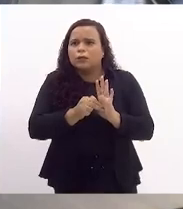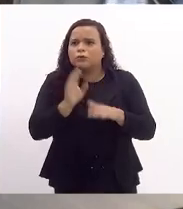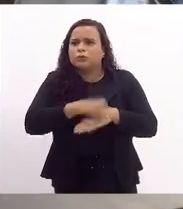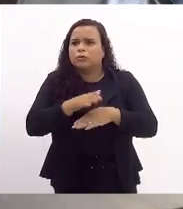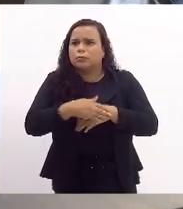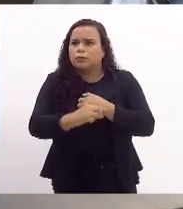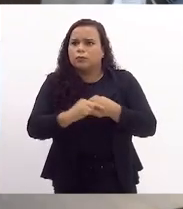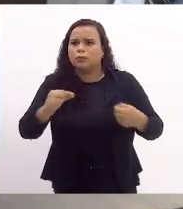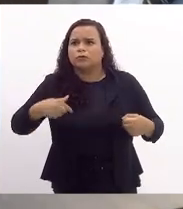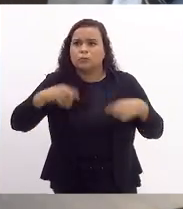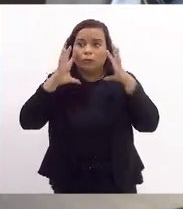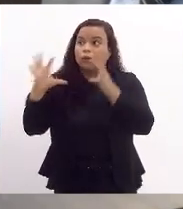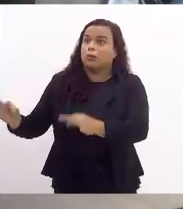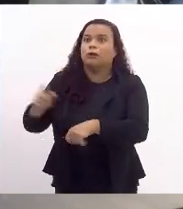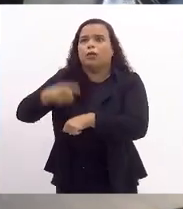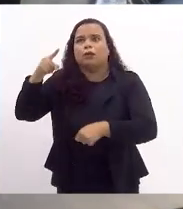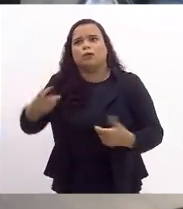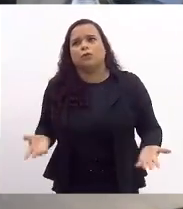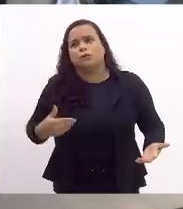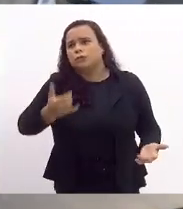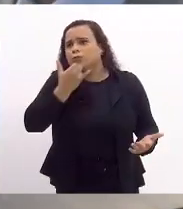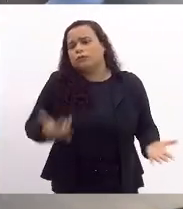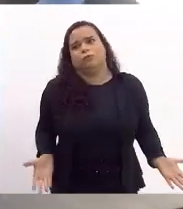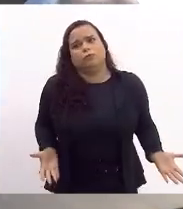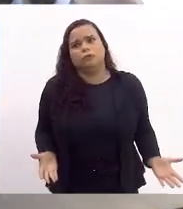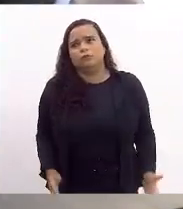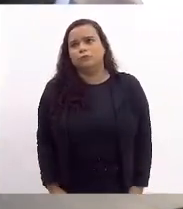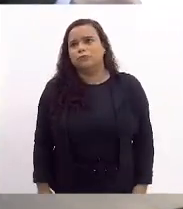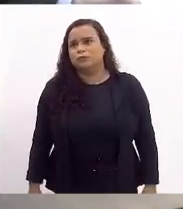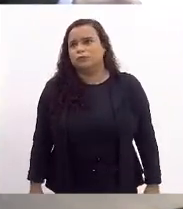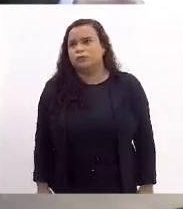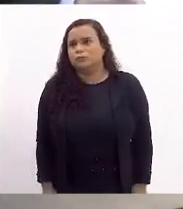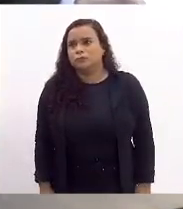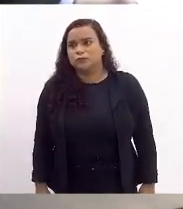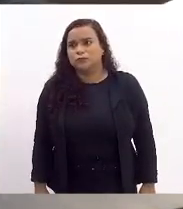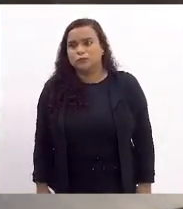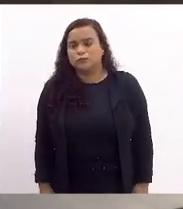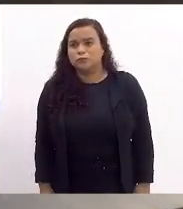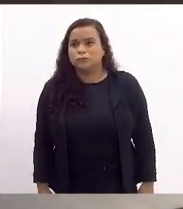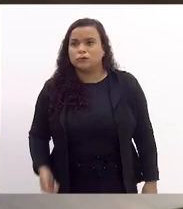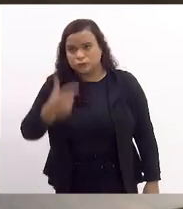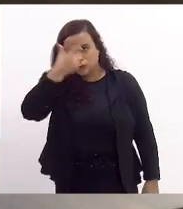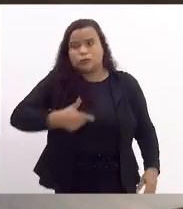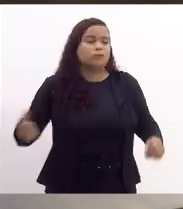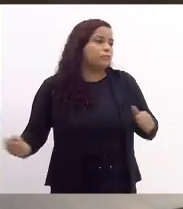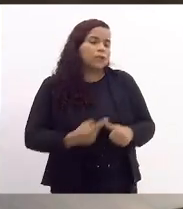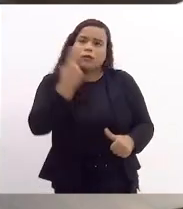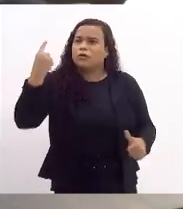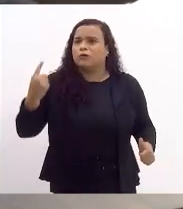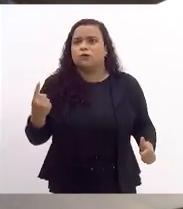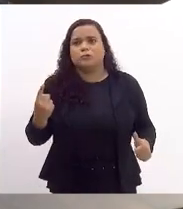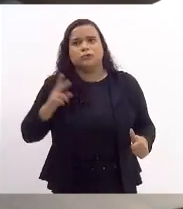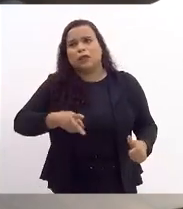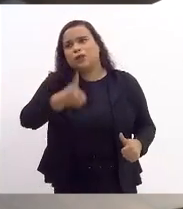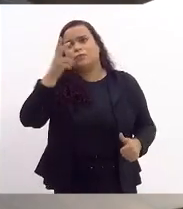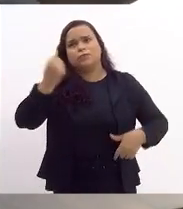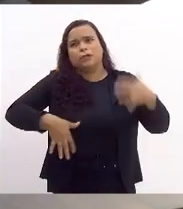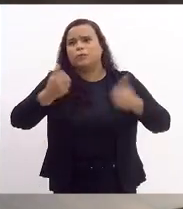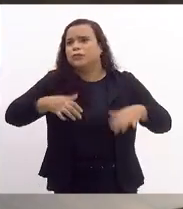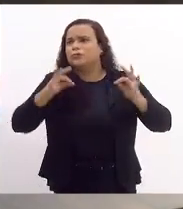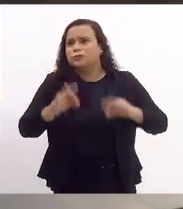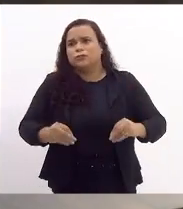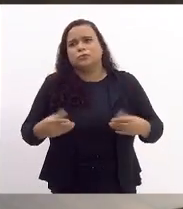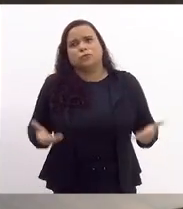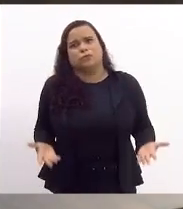aí o autor da emenda teria chamado atenção se eu me perdoe Olá eu sou o primeiro acomodar a fazer todas